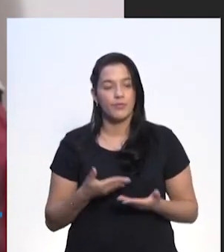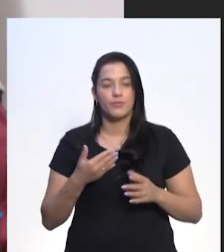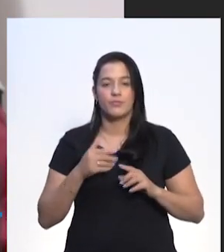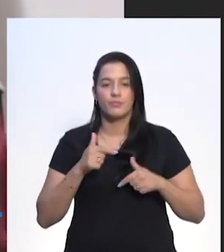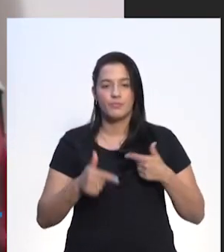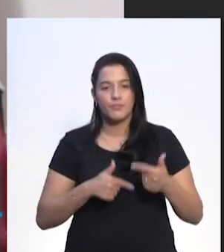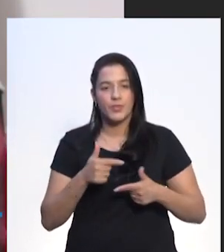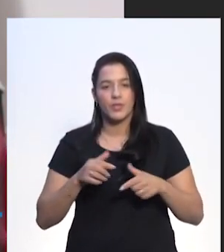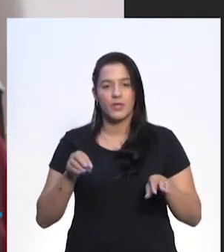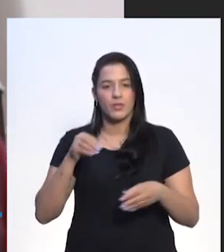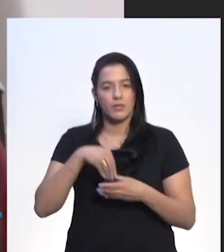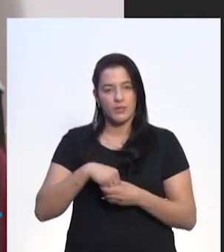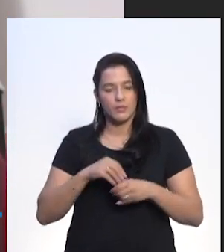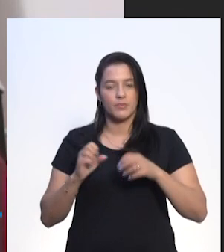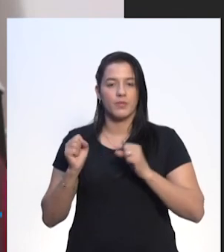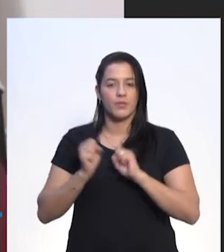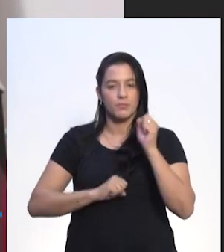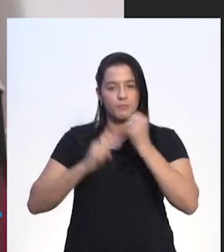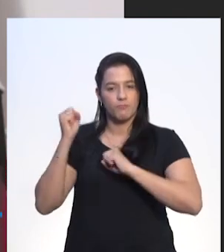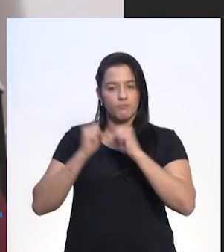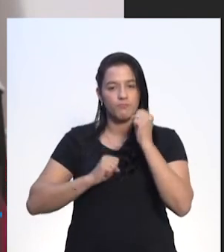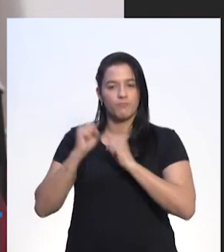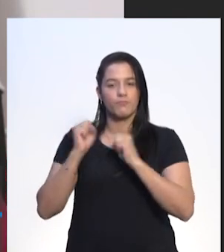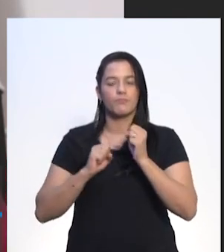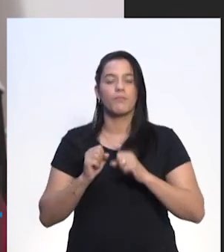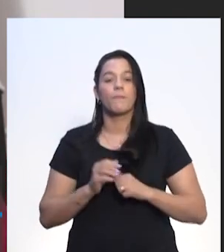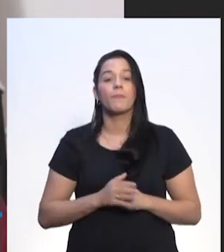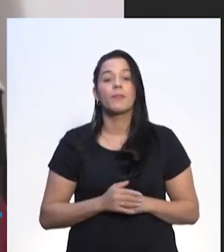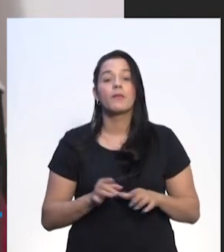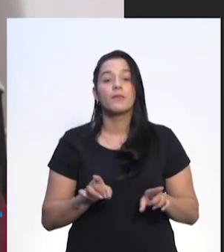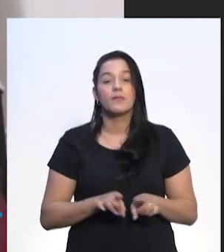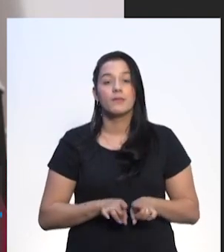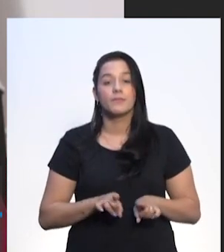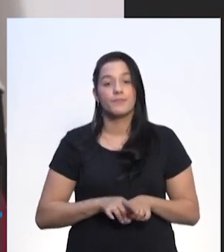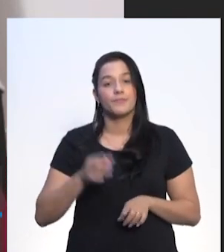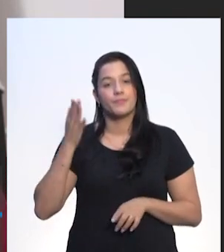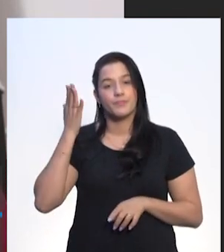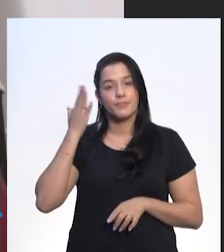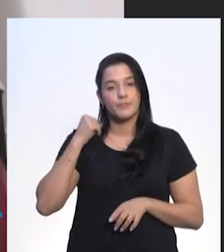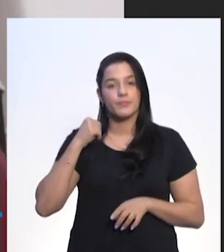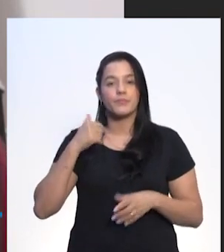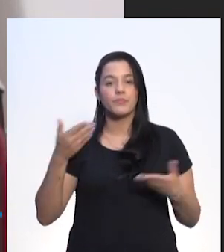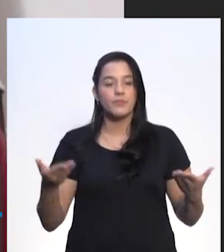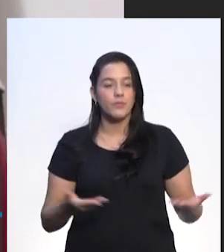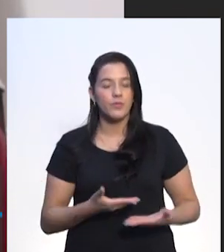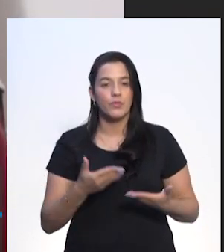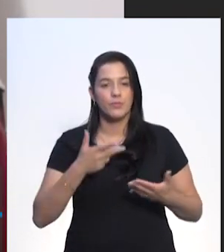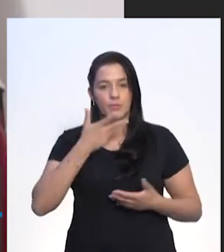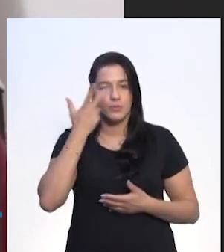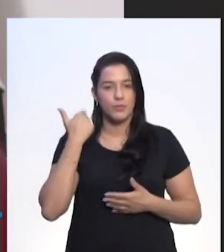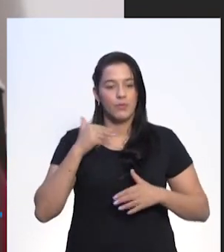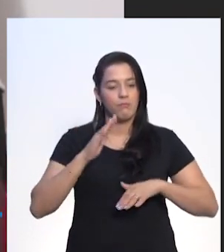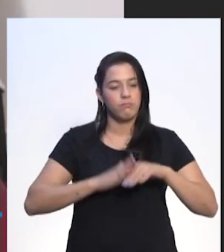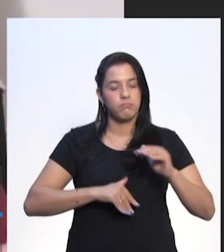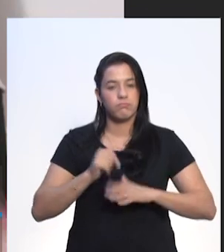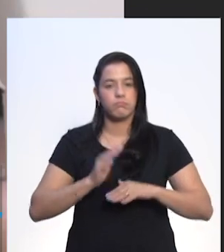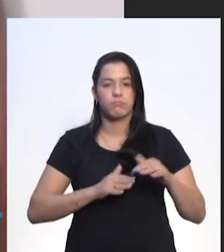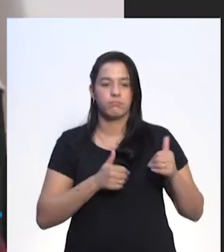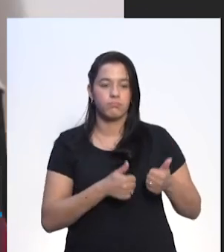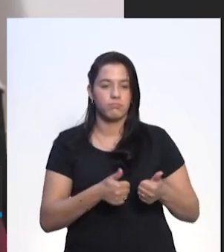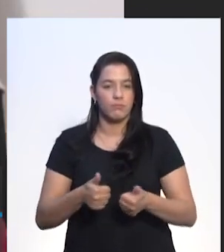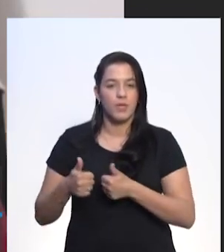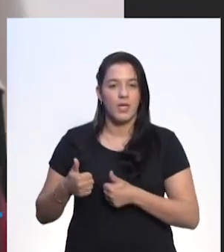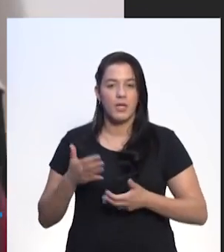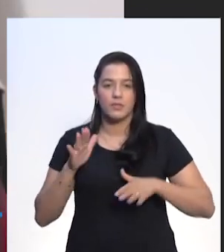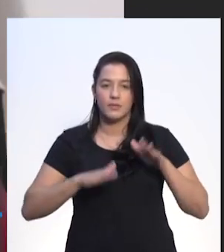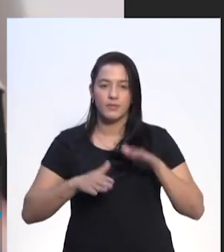setor das indústrias. A gente sabe que também existe a questão da mão de obra qualificada, muitas vezes a gente não tem